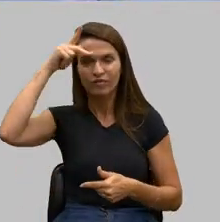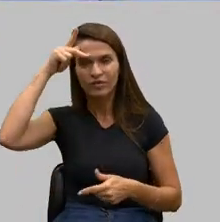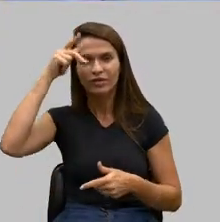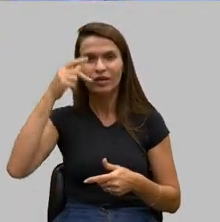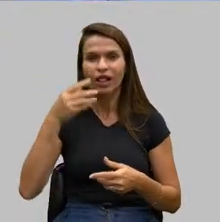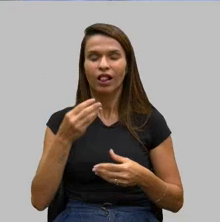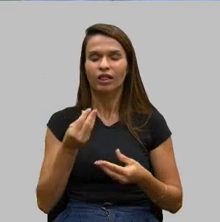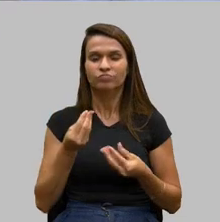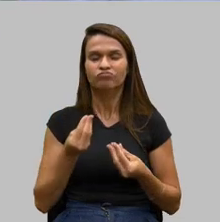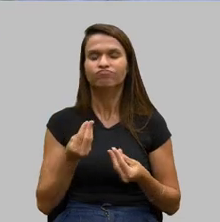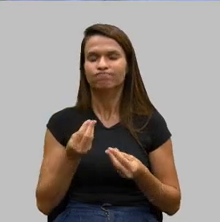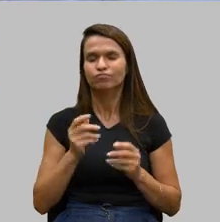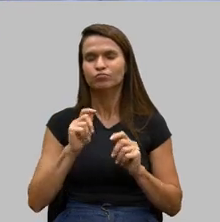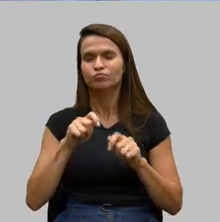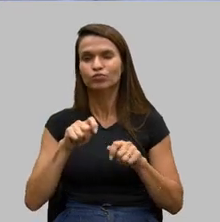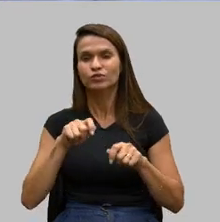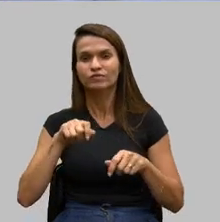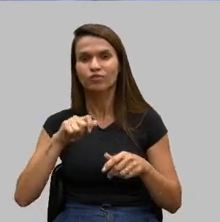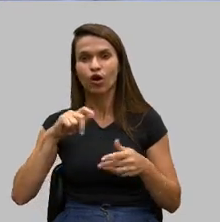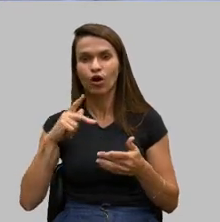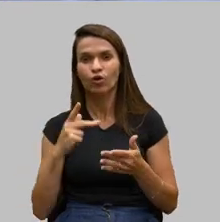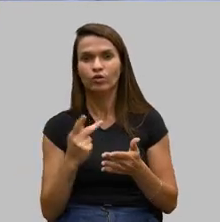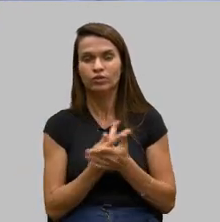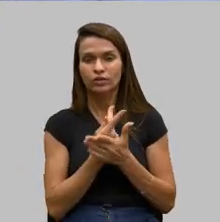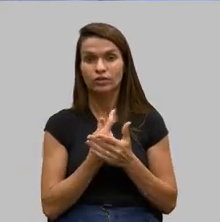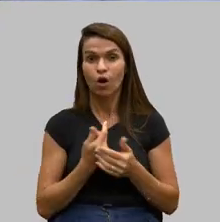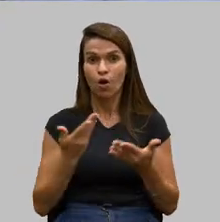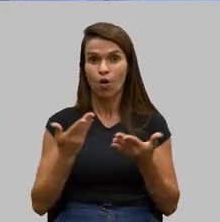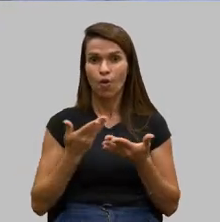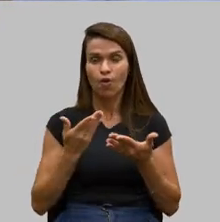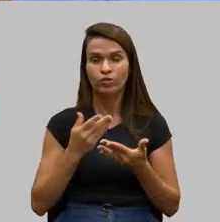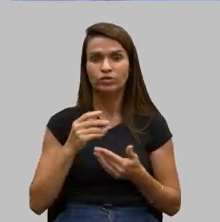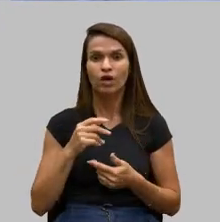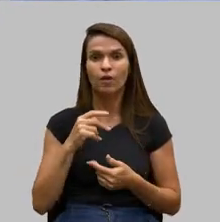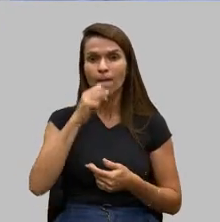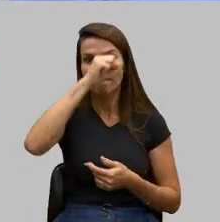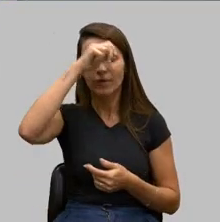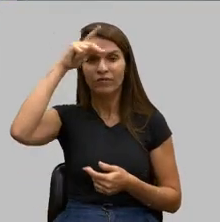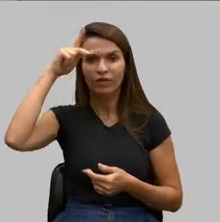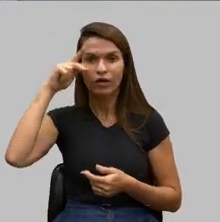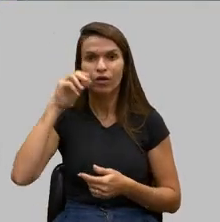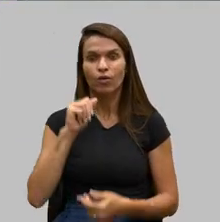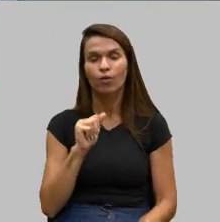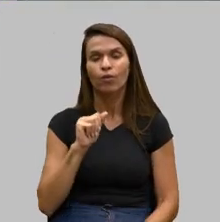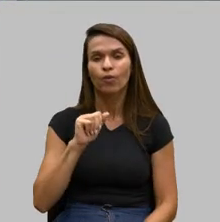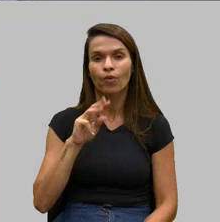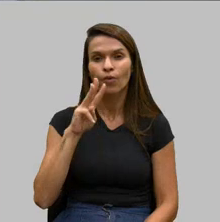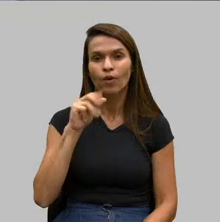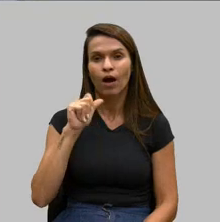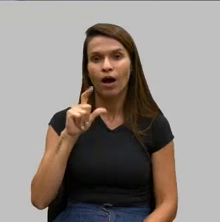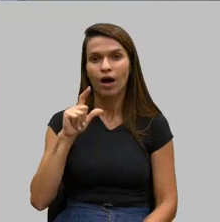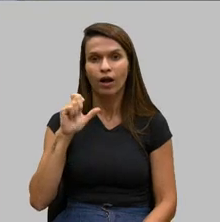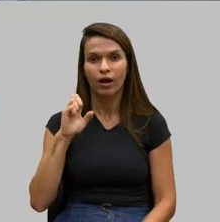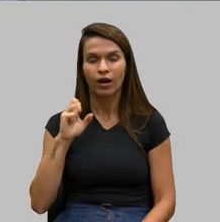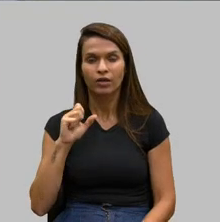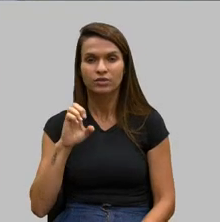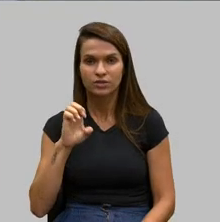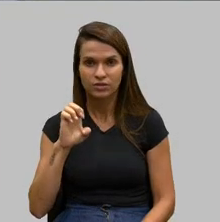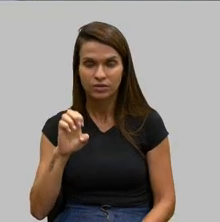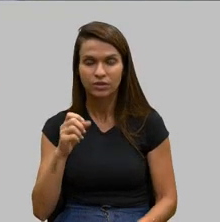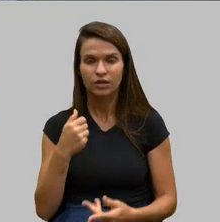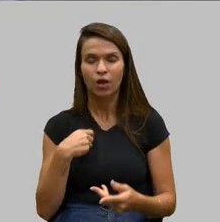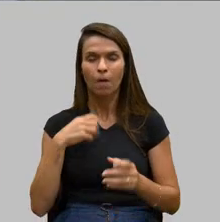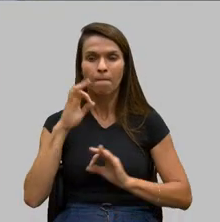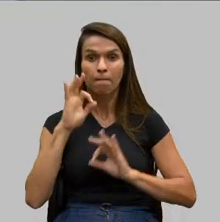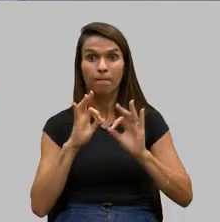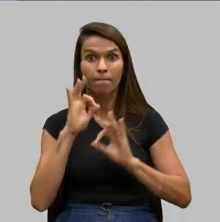acontecer hoje né Nós temos aqui o prefeito Alace que tem essa visão e no legislativo a gente planeja o futuro né então